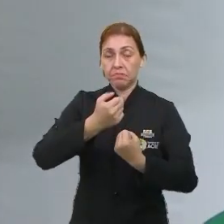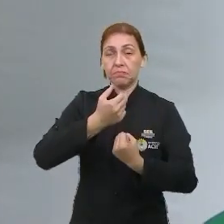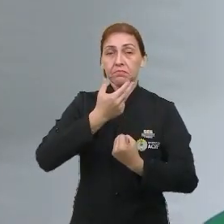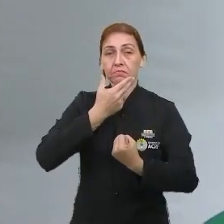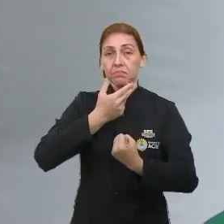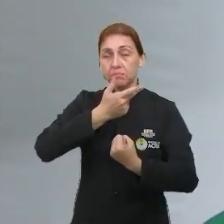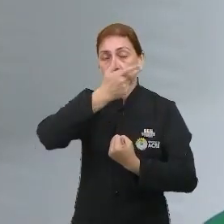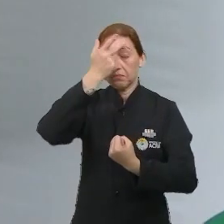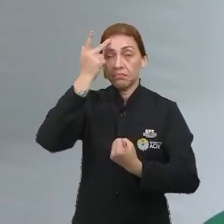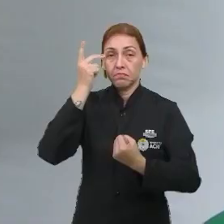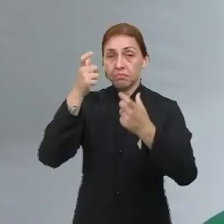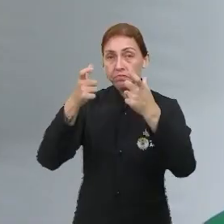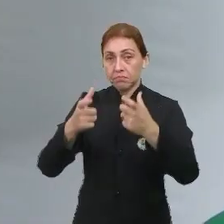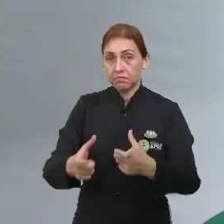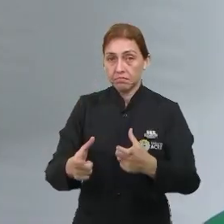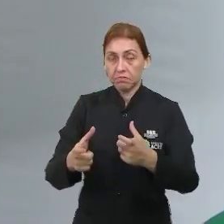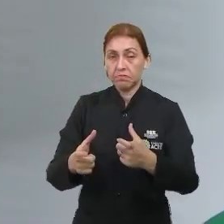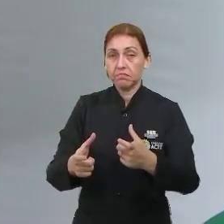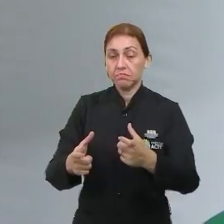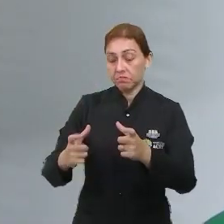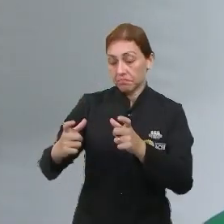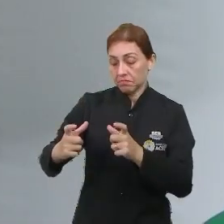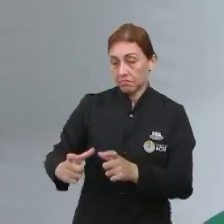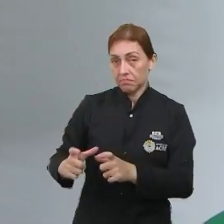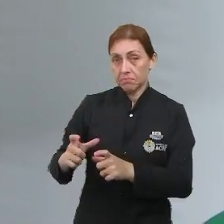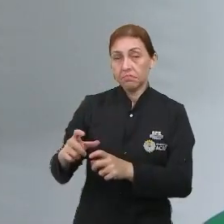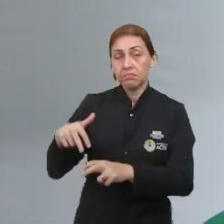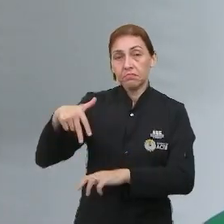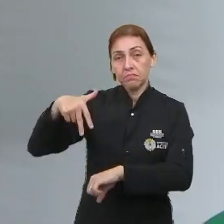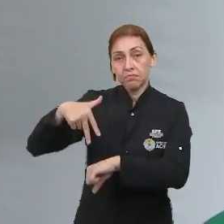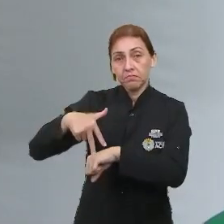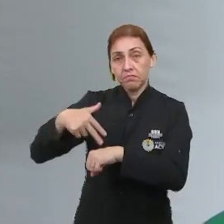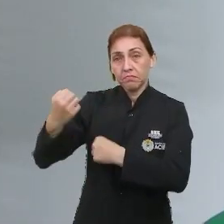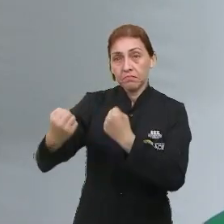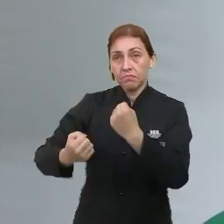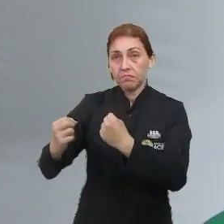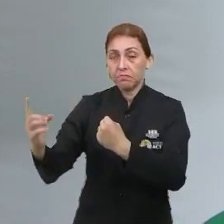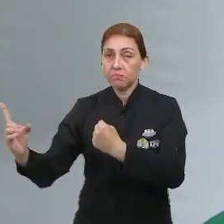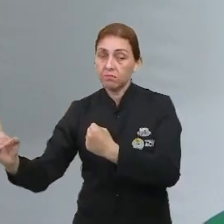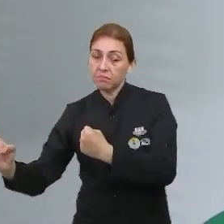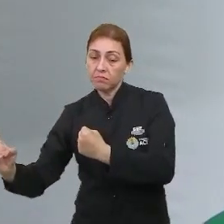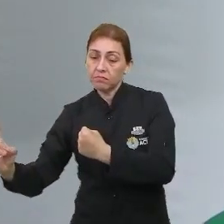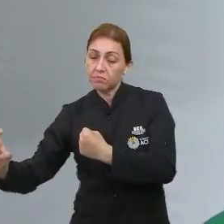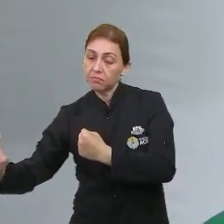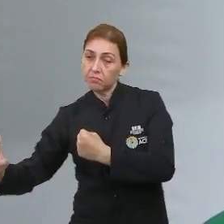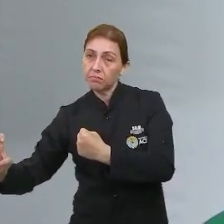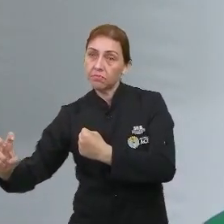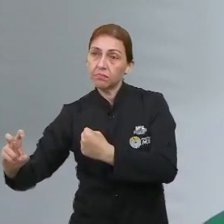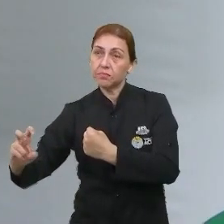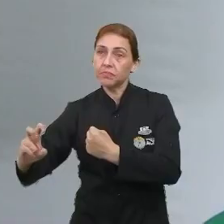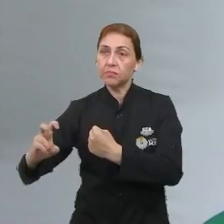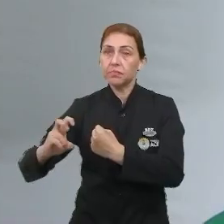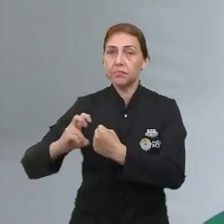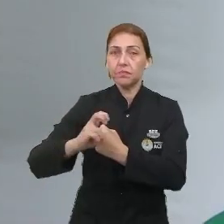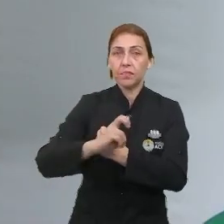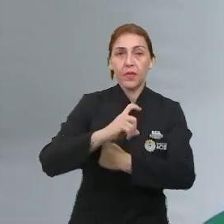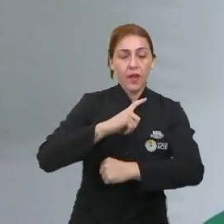no lugar dele, no espaço dele, e o carro vem passando, né? E aí ele tem aquele tempo